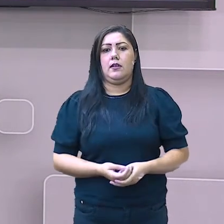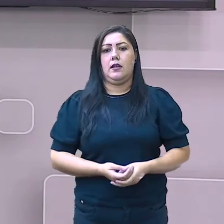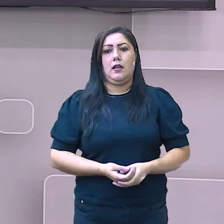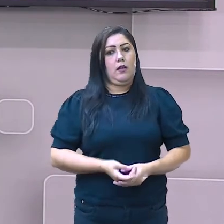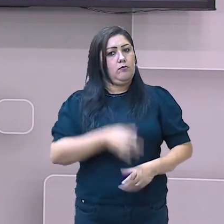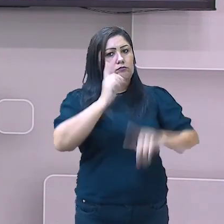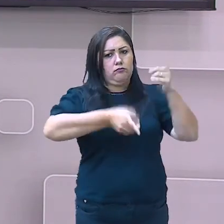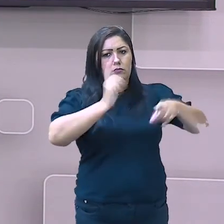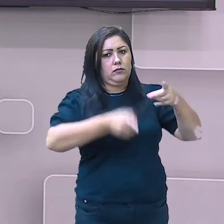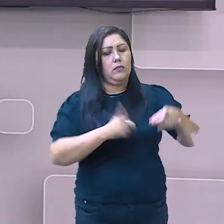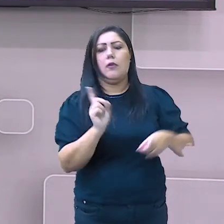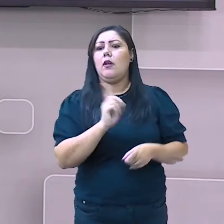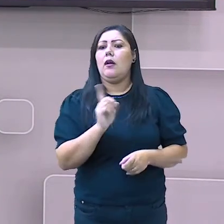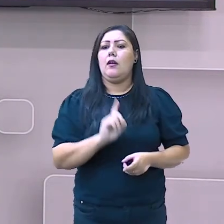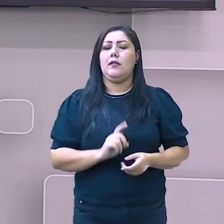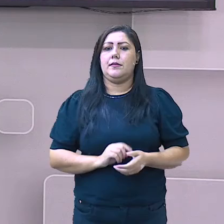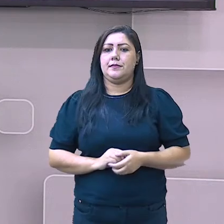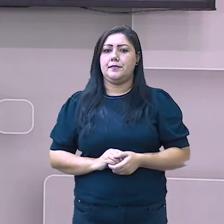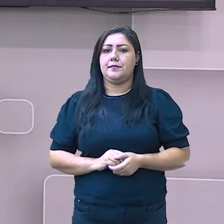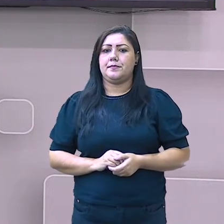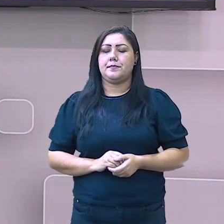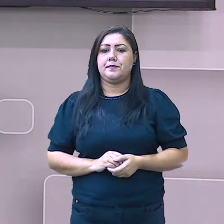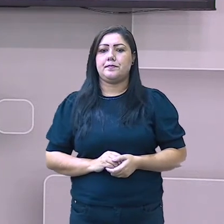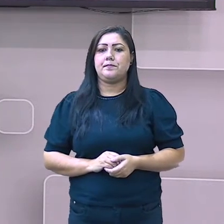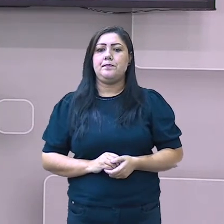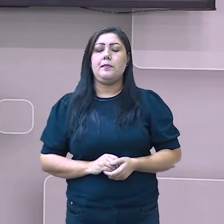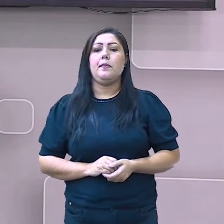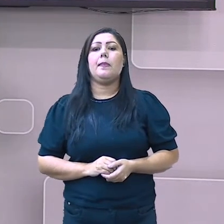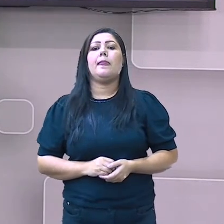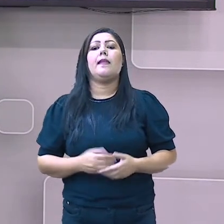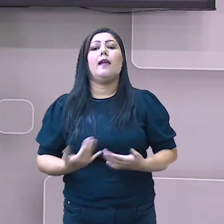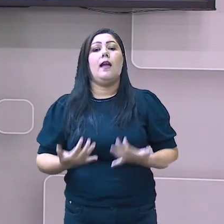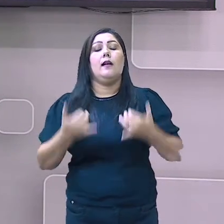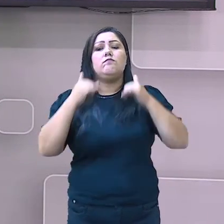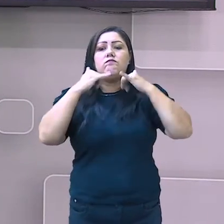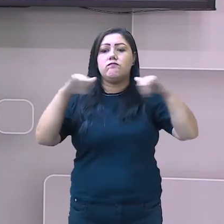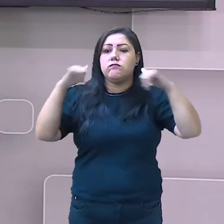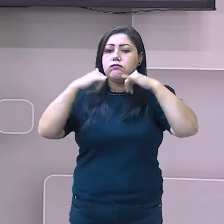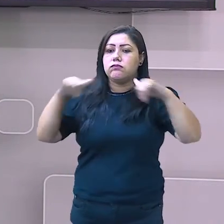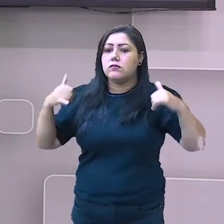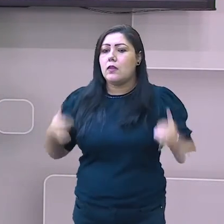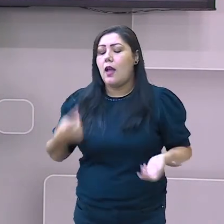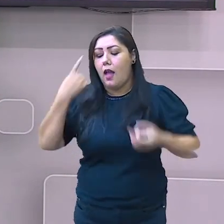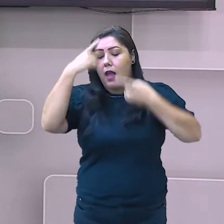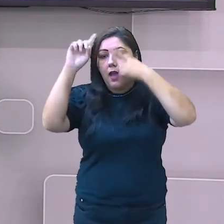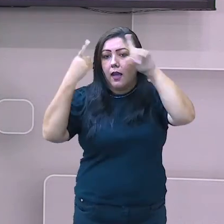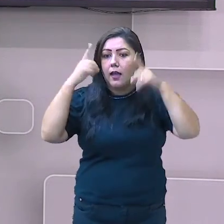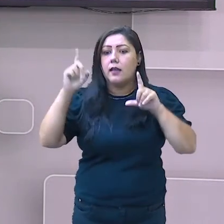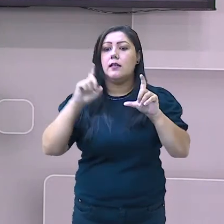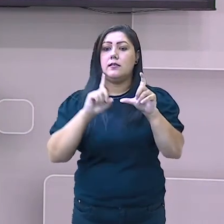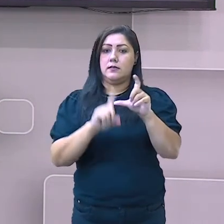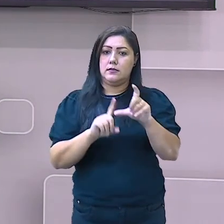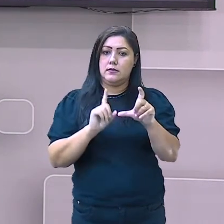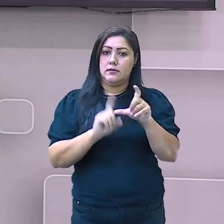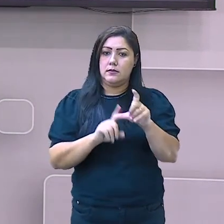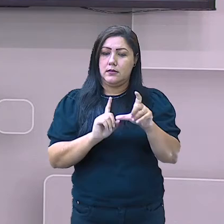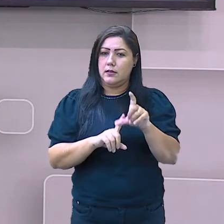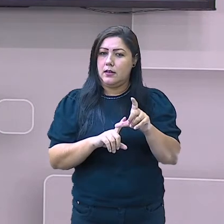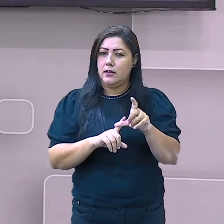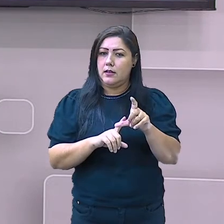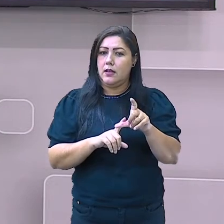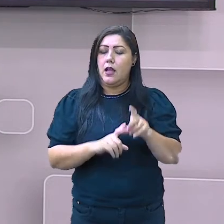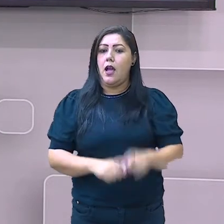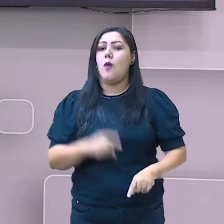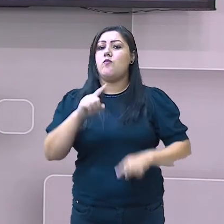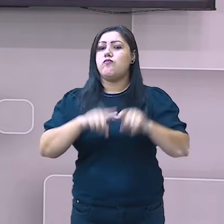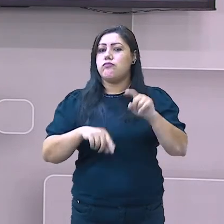sem obrigatoriedade. Desenvolver ampla propaganda das ideias comunistas e utilizar o aparelho e os